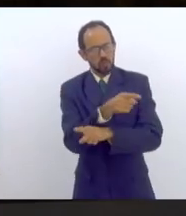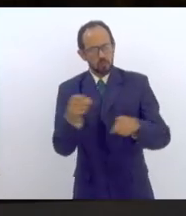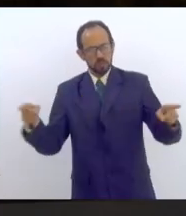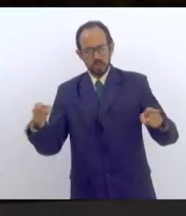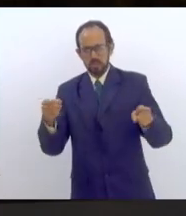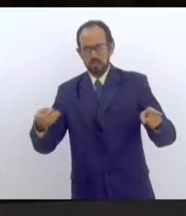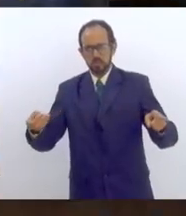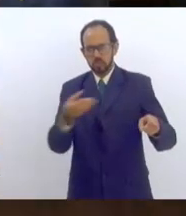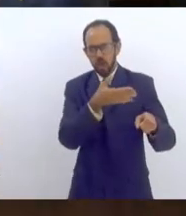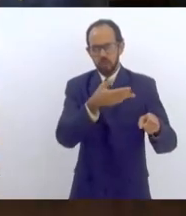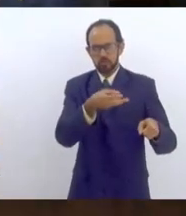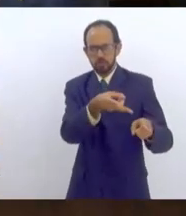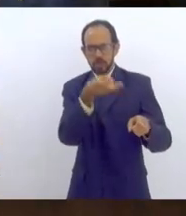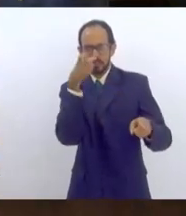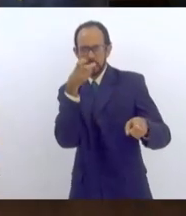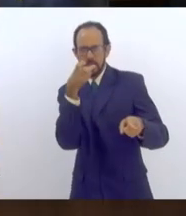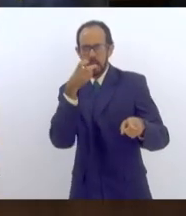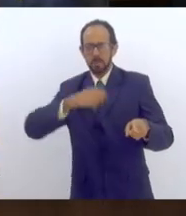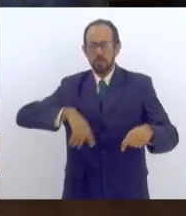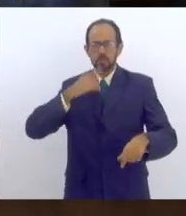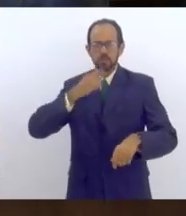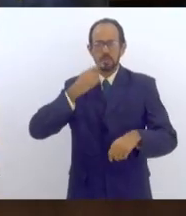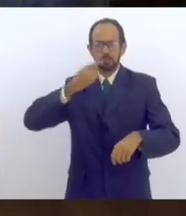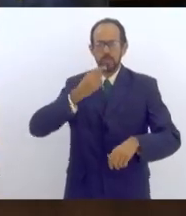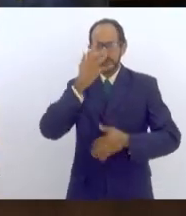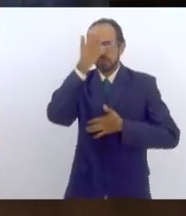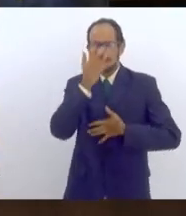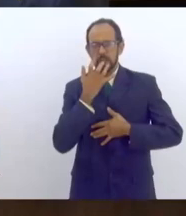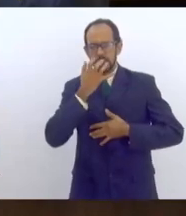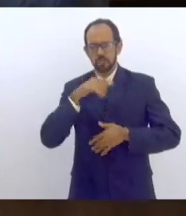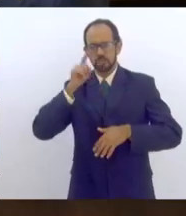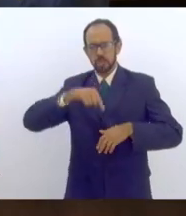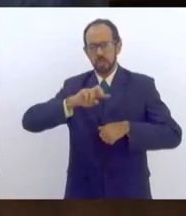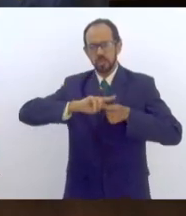nos sérios deputados que permanecem aqui, fruto de outras